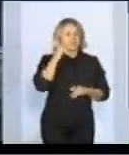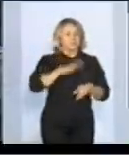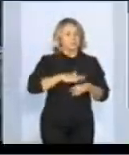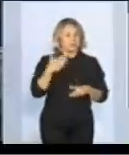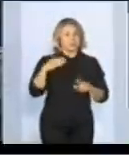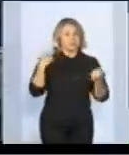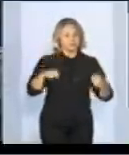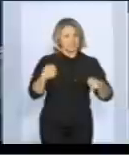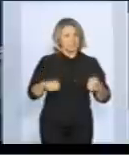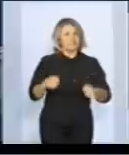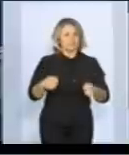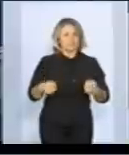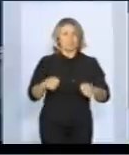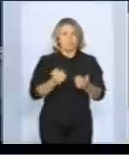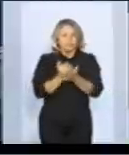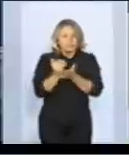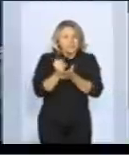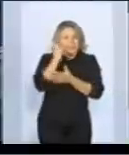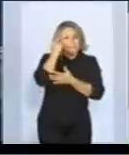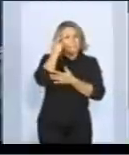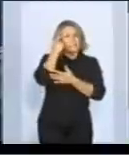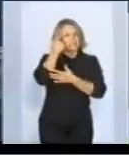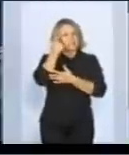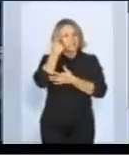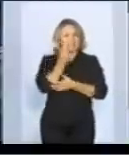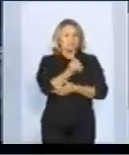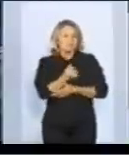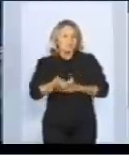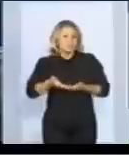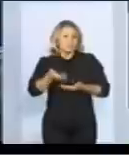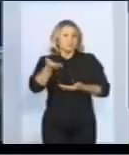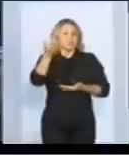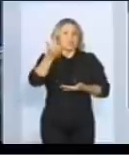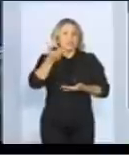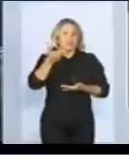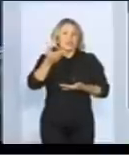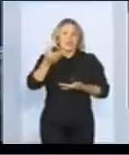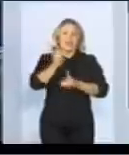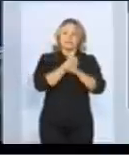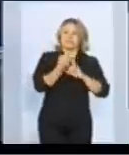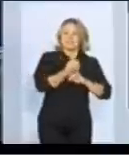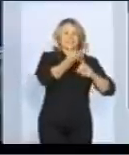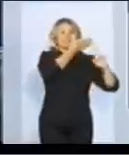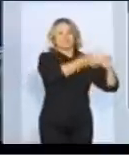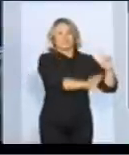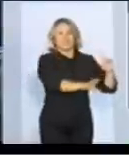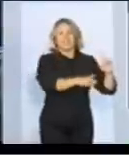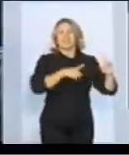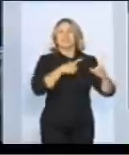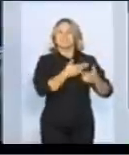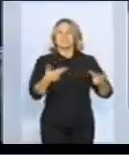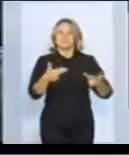é necessário pensar que elevar custo tem impacto para a sociedade, Não existe almoço grátis, alguém paga por